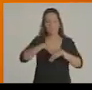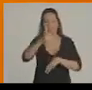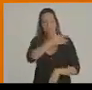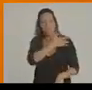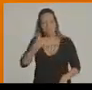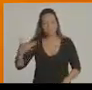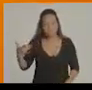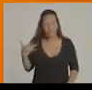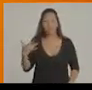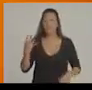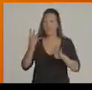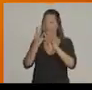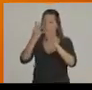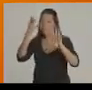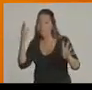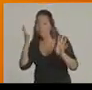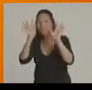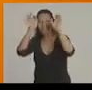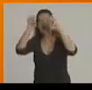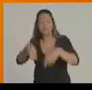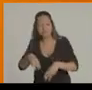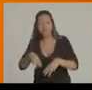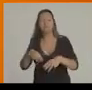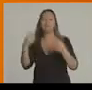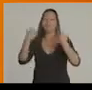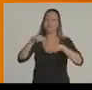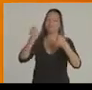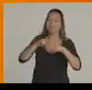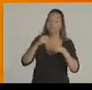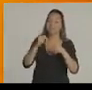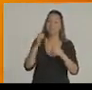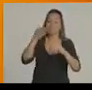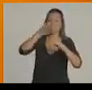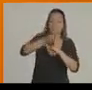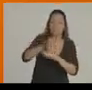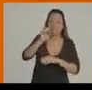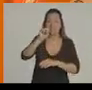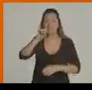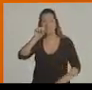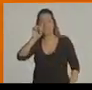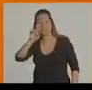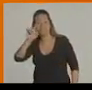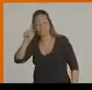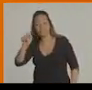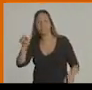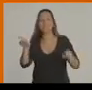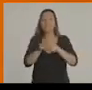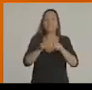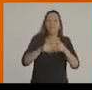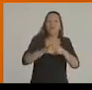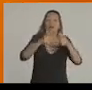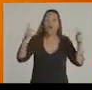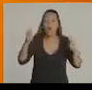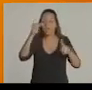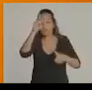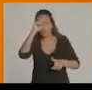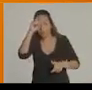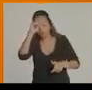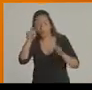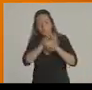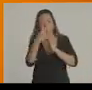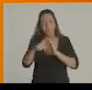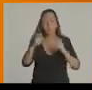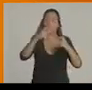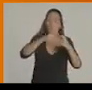a saúde. Intervir no CISREG para acabar com a fila de consultas e cirurgias. Ampliar o atendimento nas policlínicas existentes